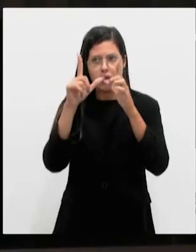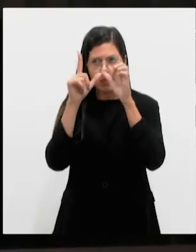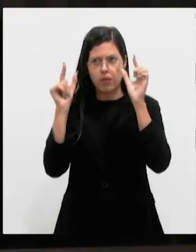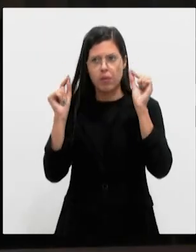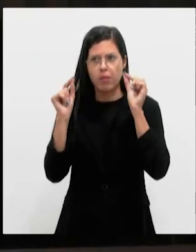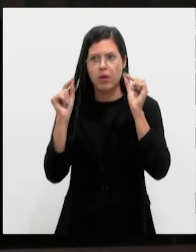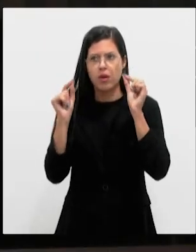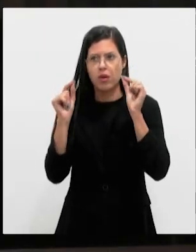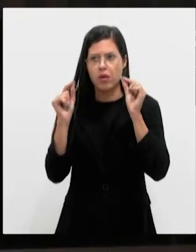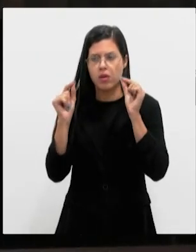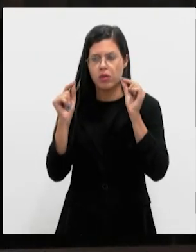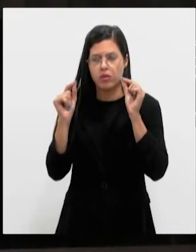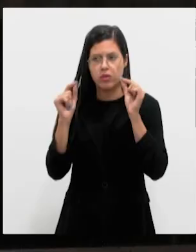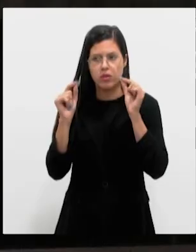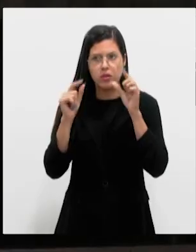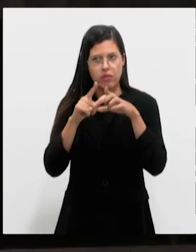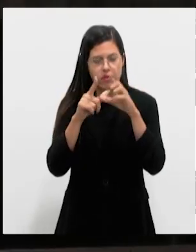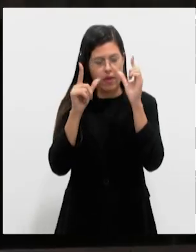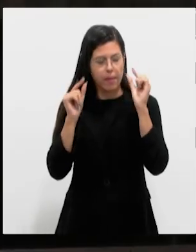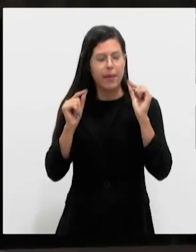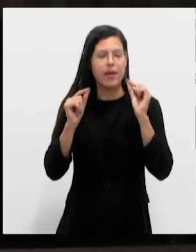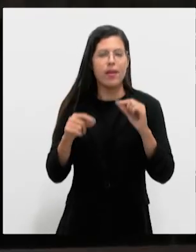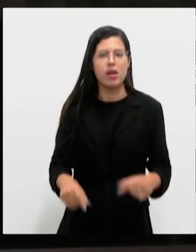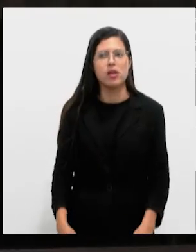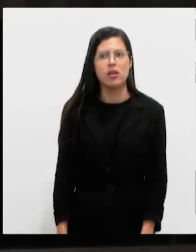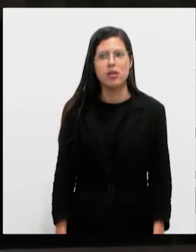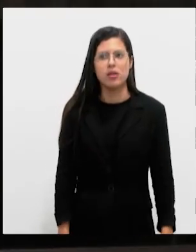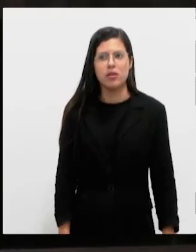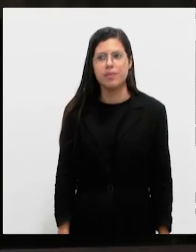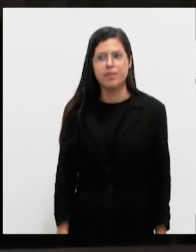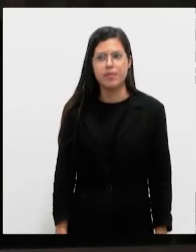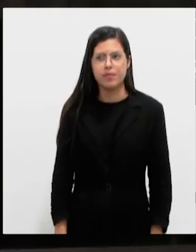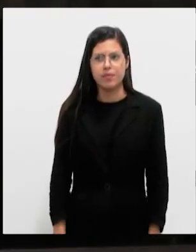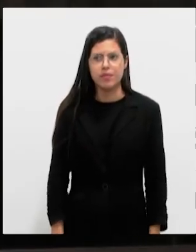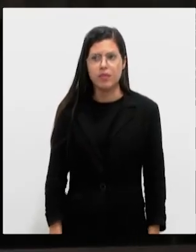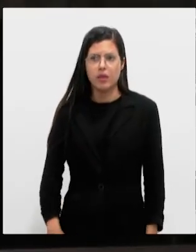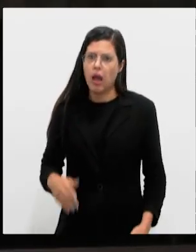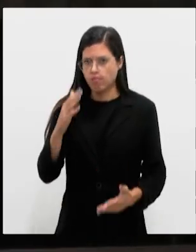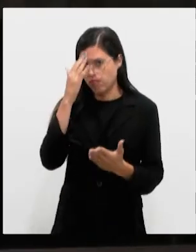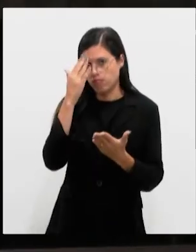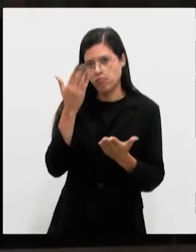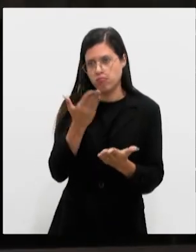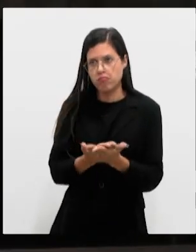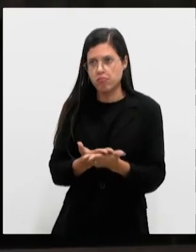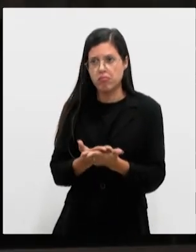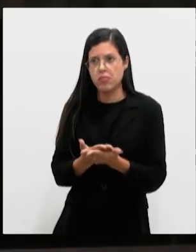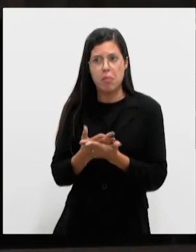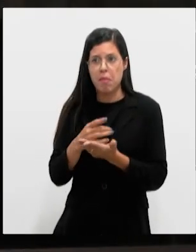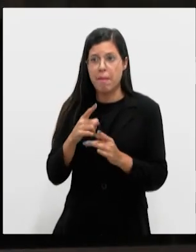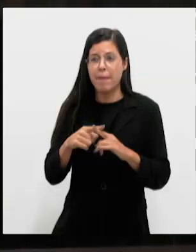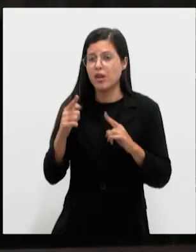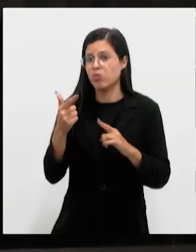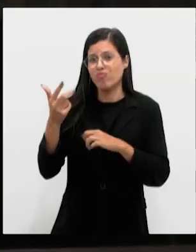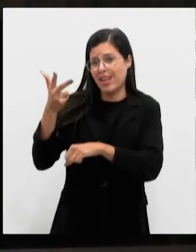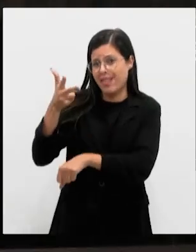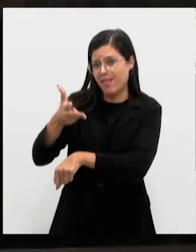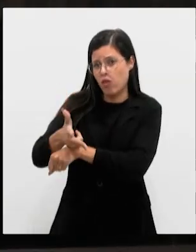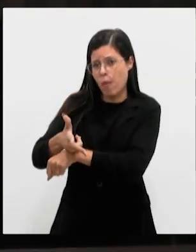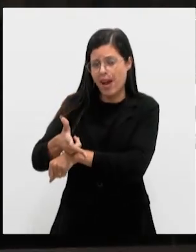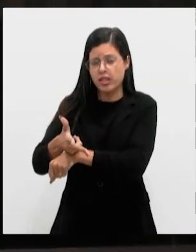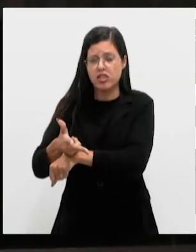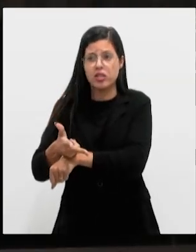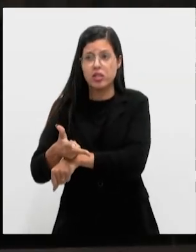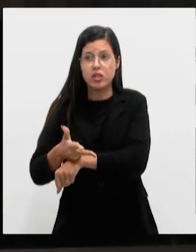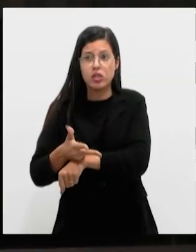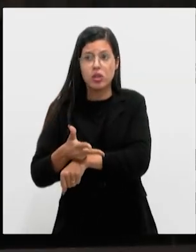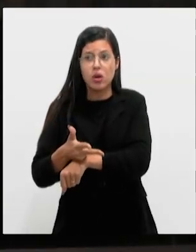né? Não que chama, não, é enfermeira, que acredita-se que é, mas não tem a filmagem,